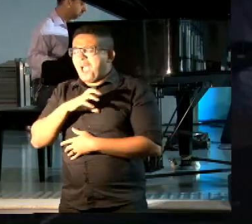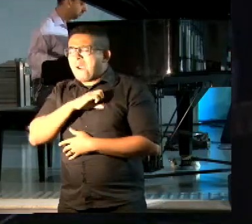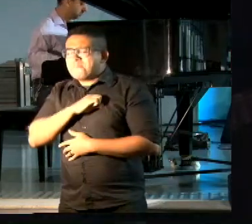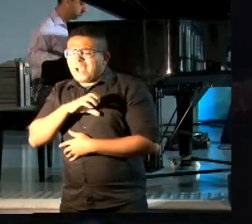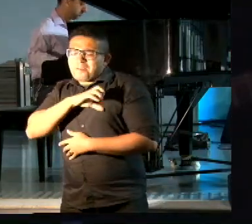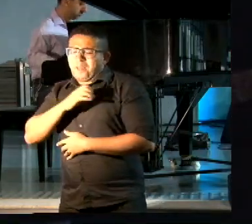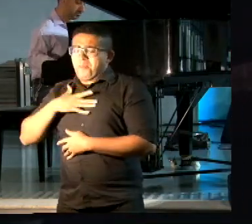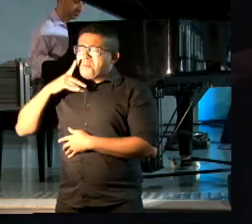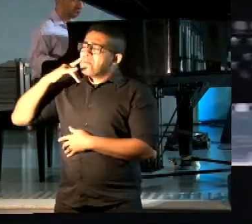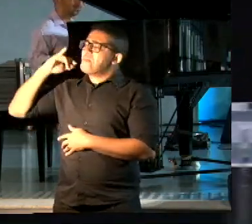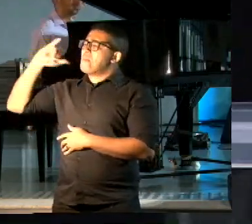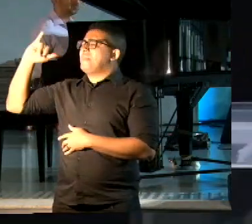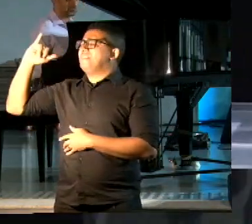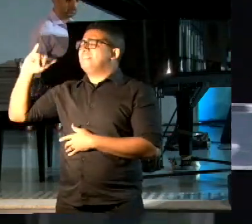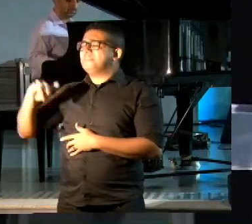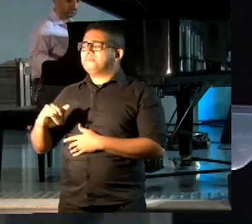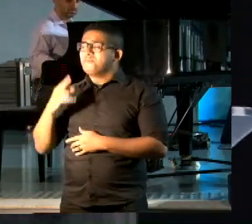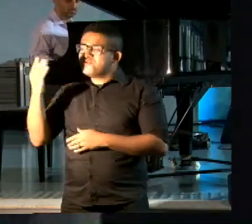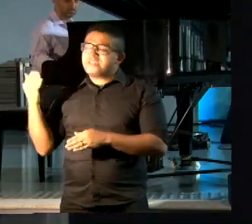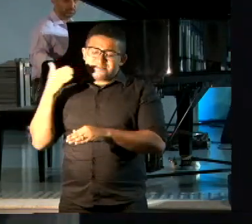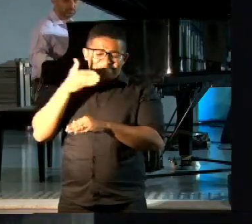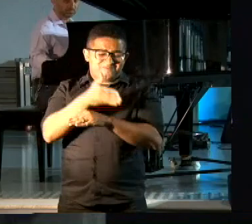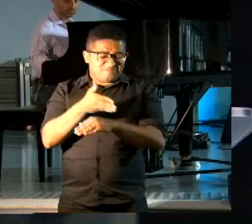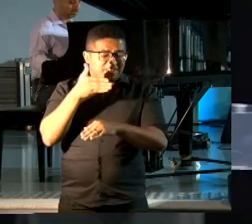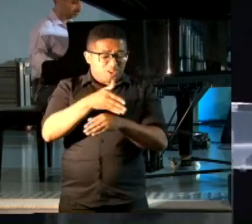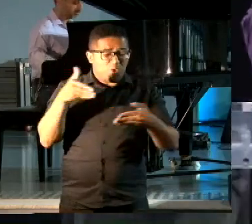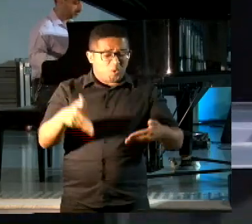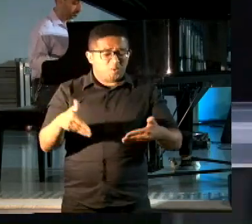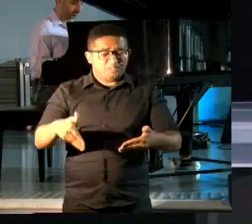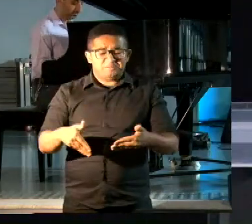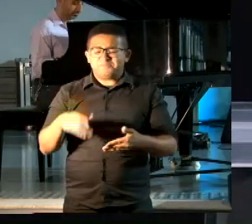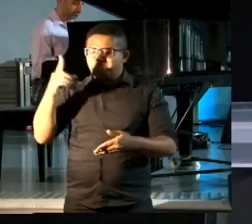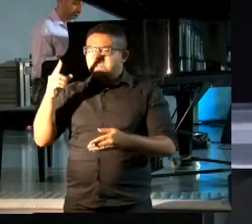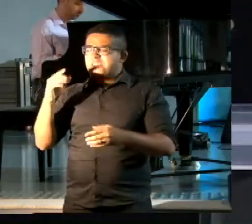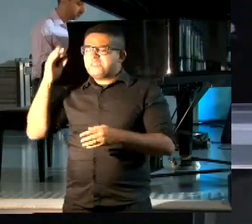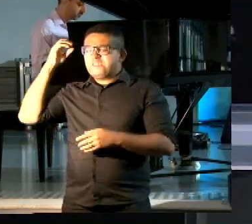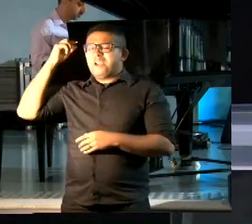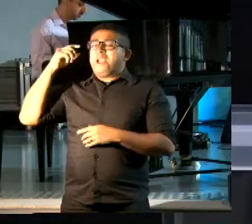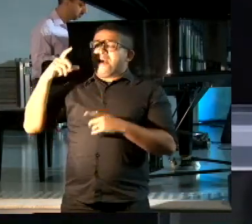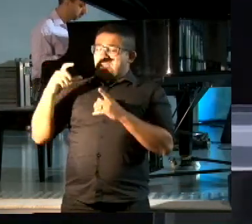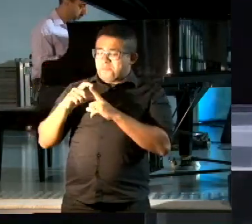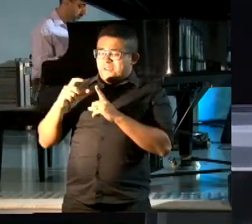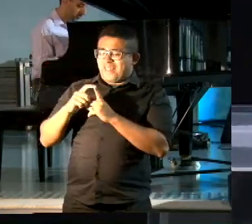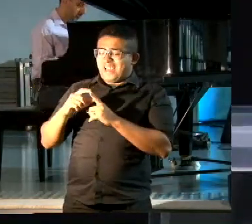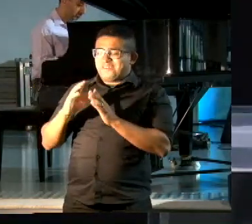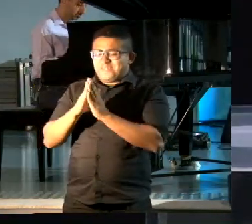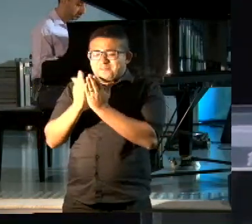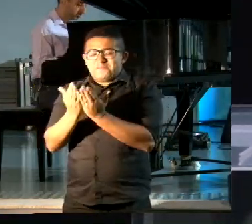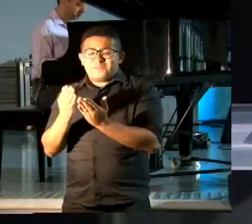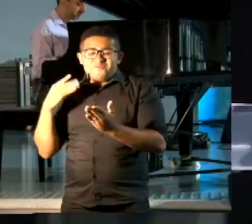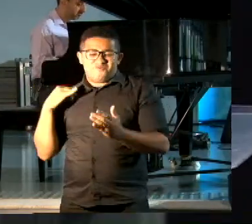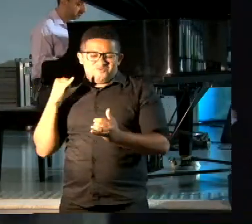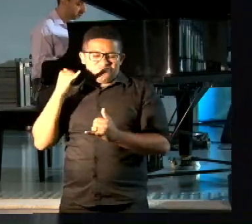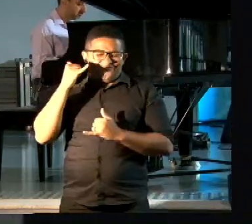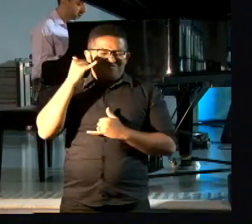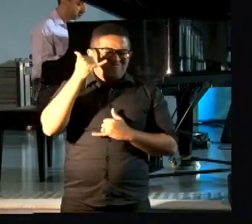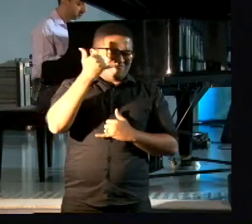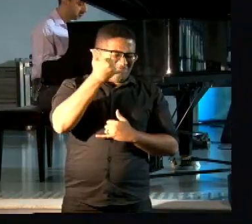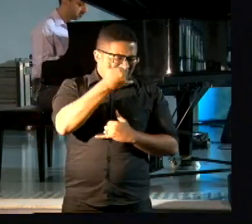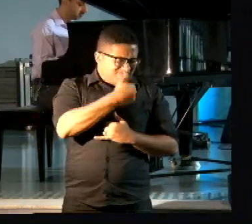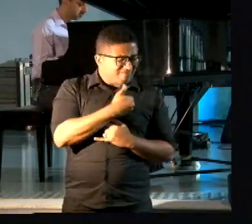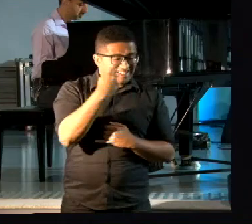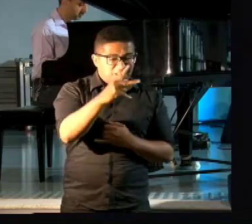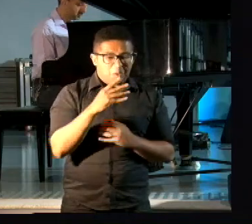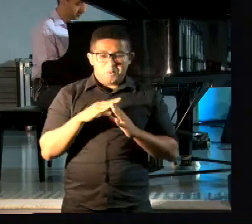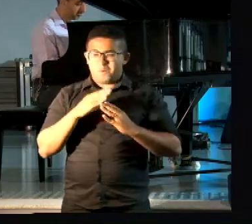Pai, se você entrou aqui hoje e foi tocado por essa palavra, essa é a palavra do